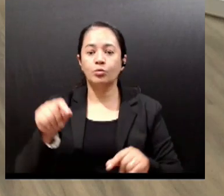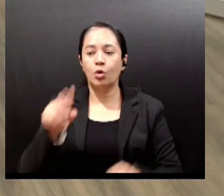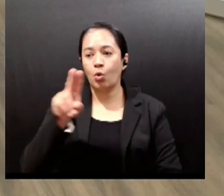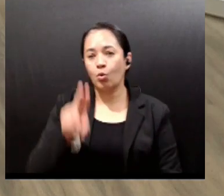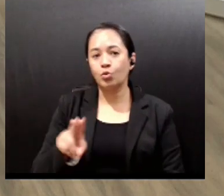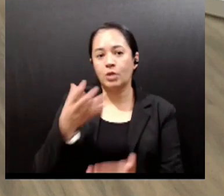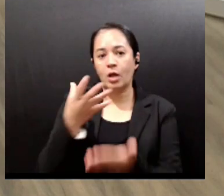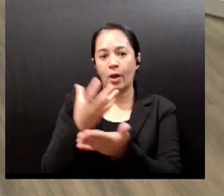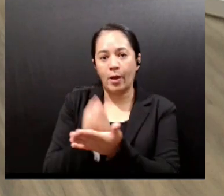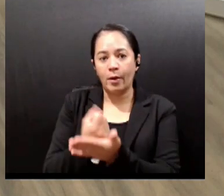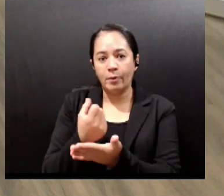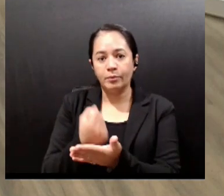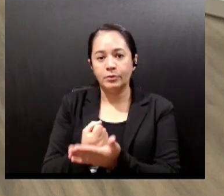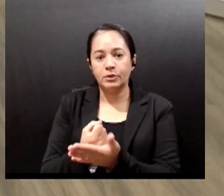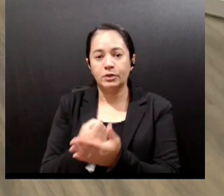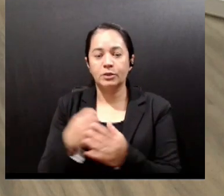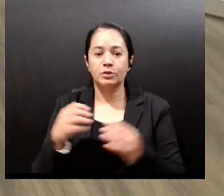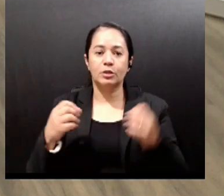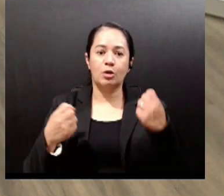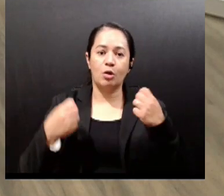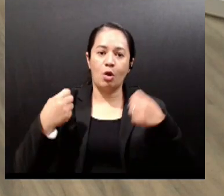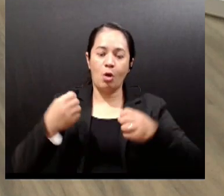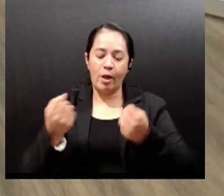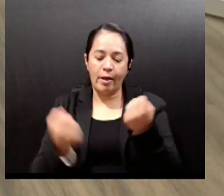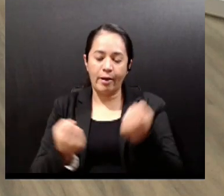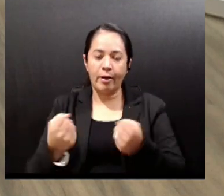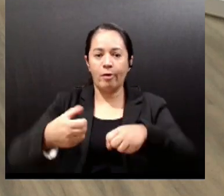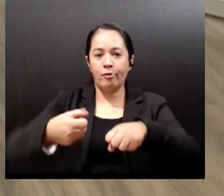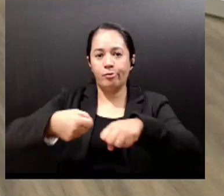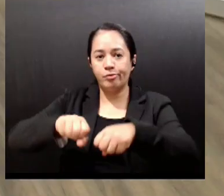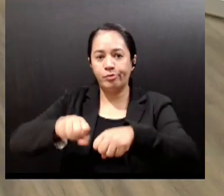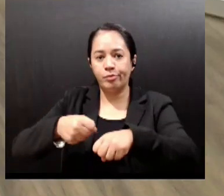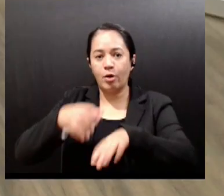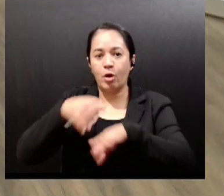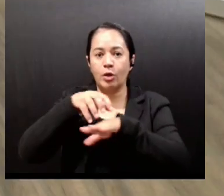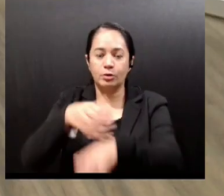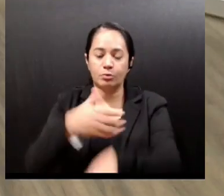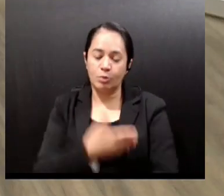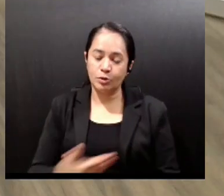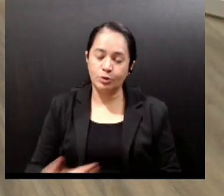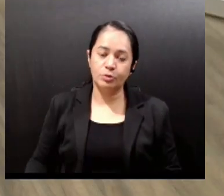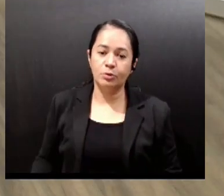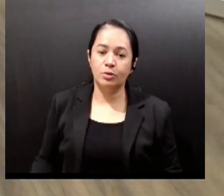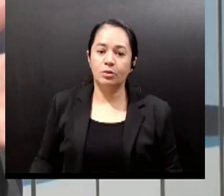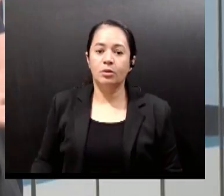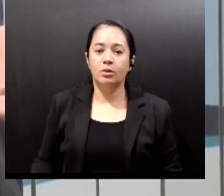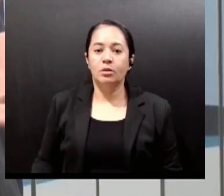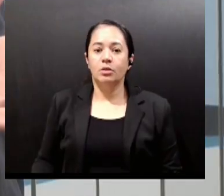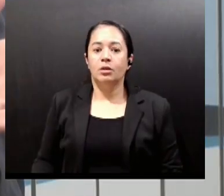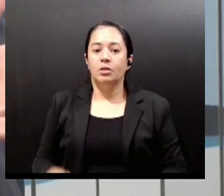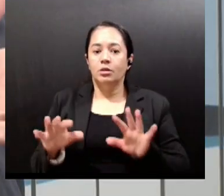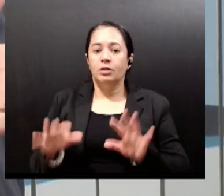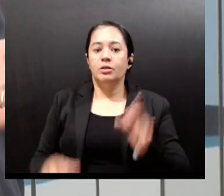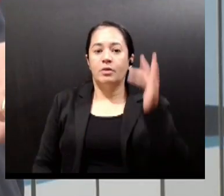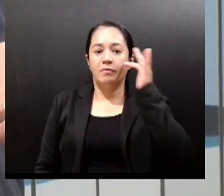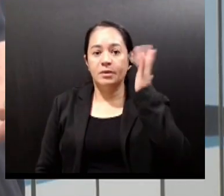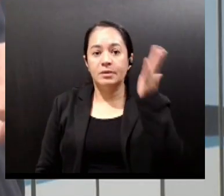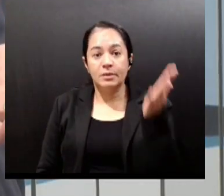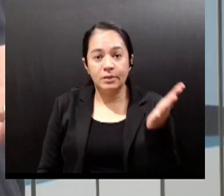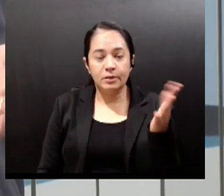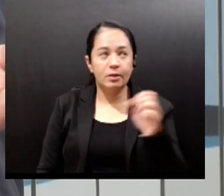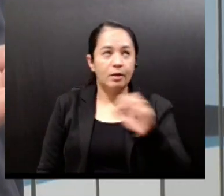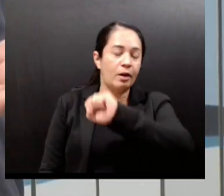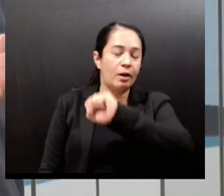automóvel, motocicleta, transporte público, para quem não tem um veículo próprio. Então isso facilita bastante. É claro que ele